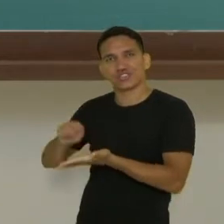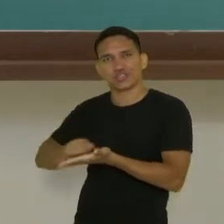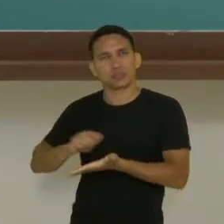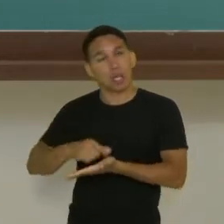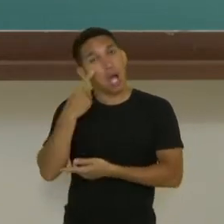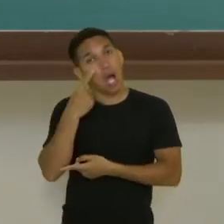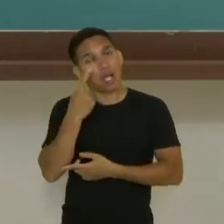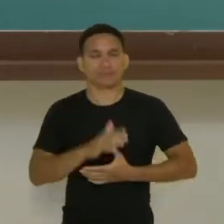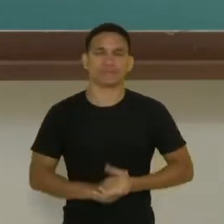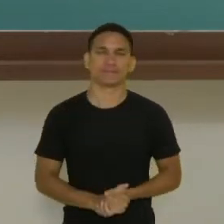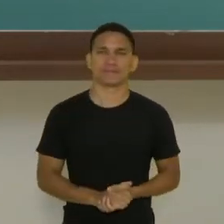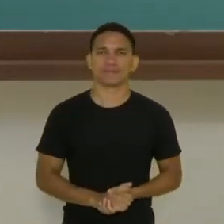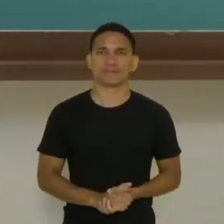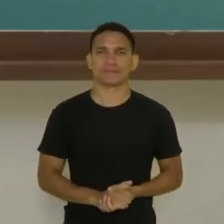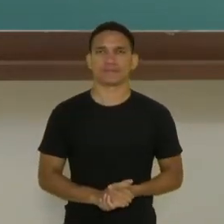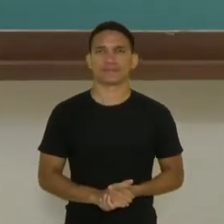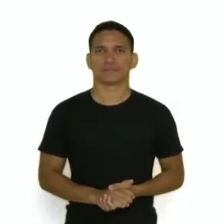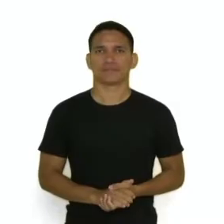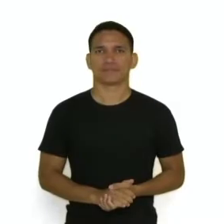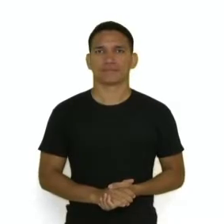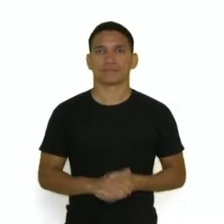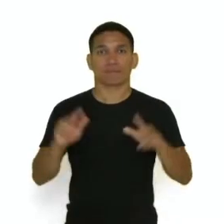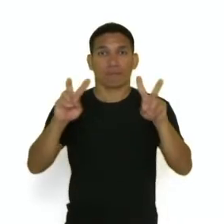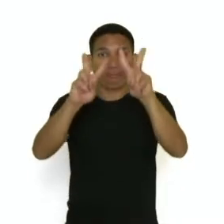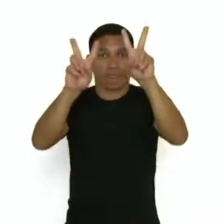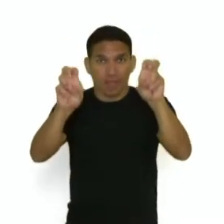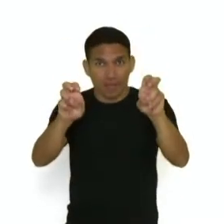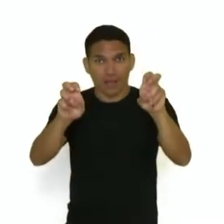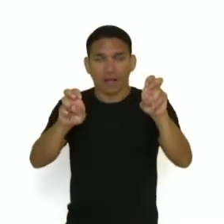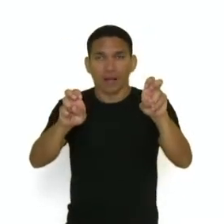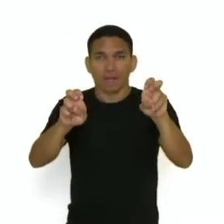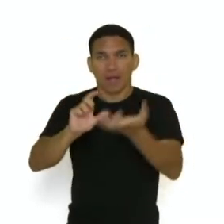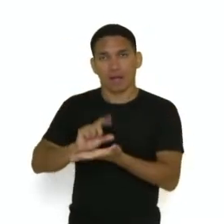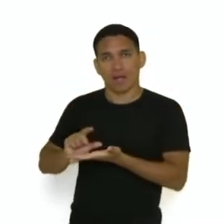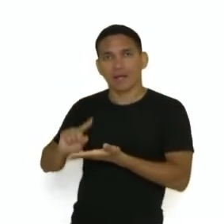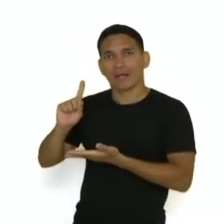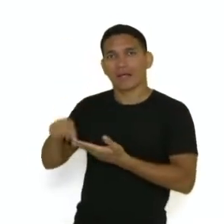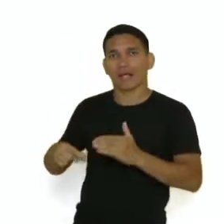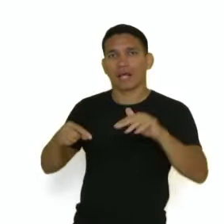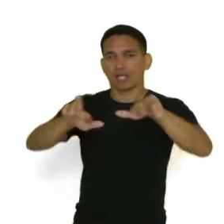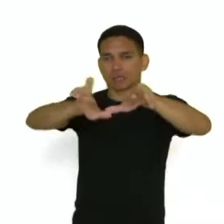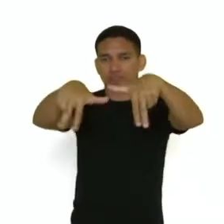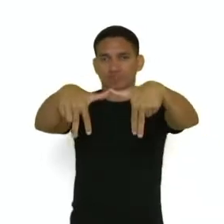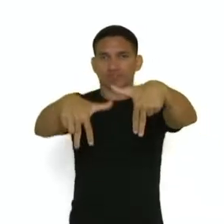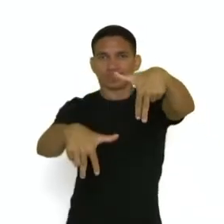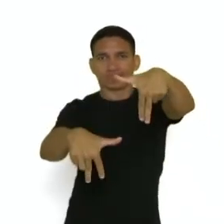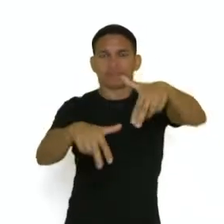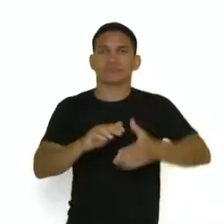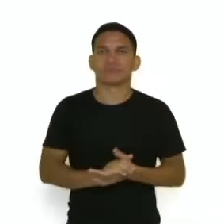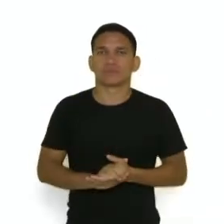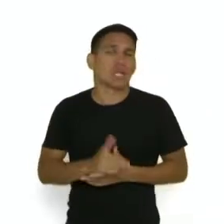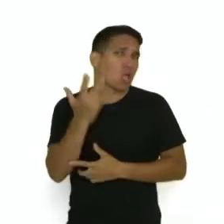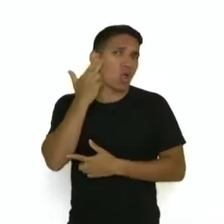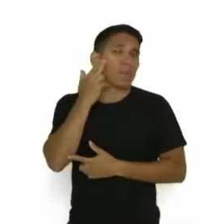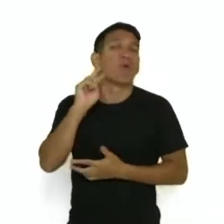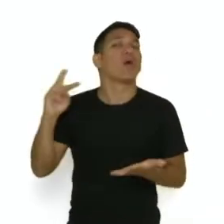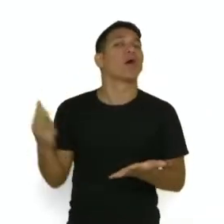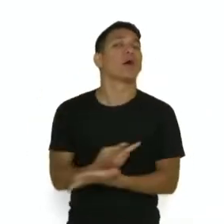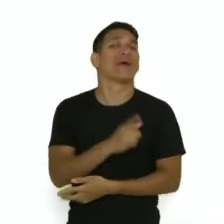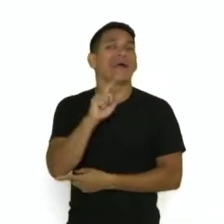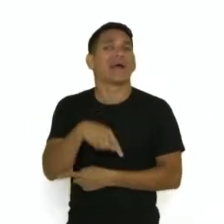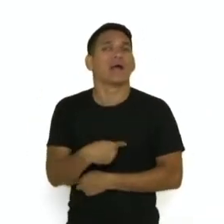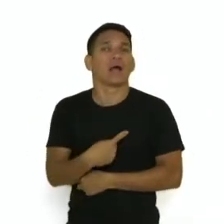ver. O tema do artigo é a desigualdade de gênero. Provavelmente eles vão se posicionar de